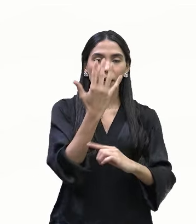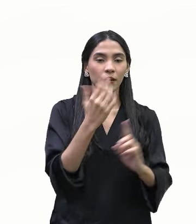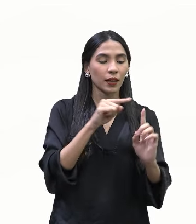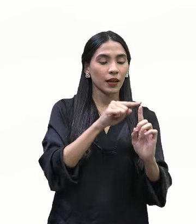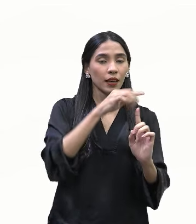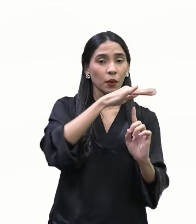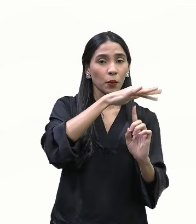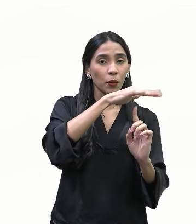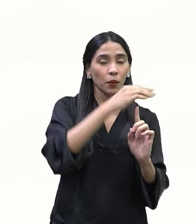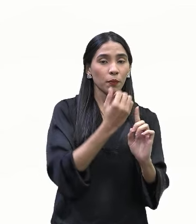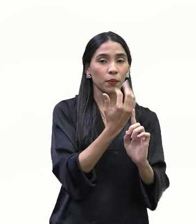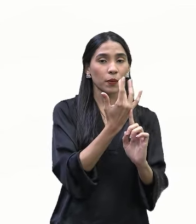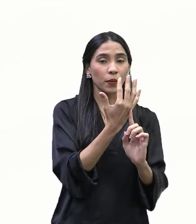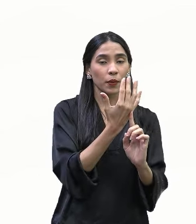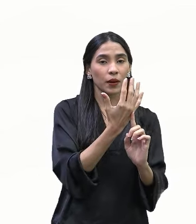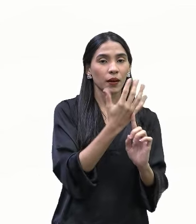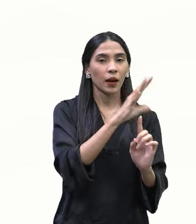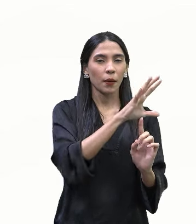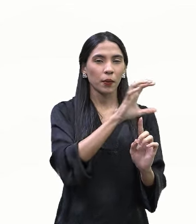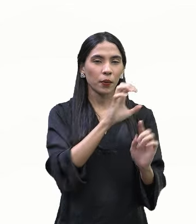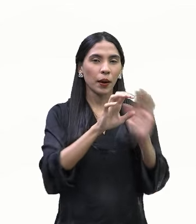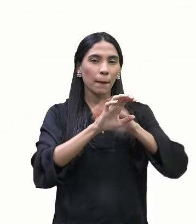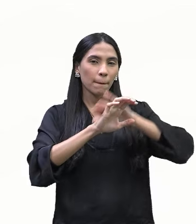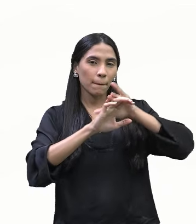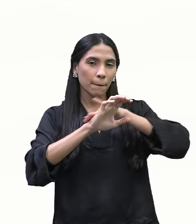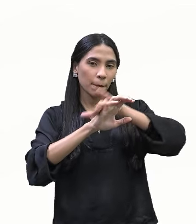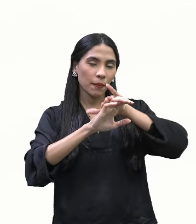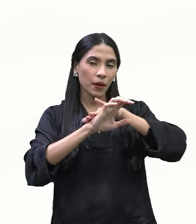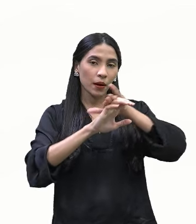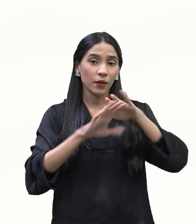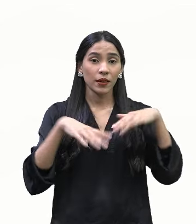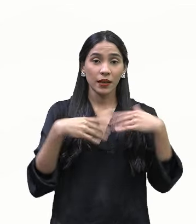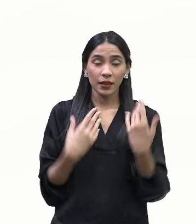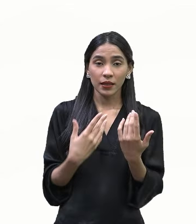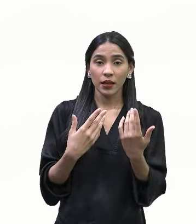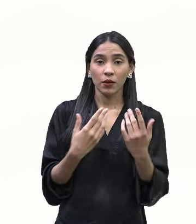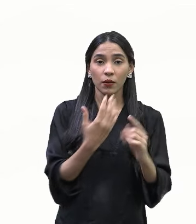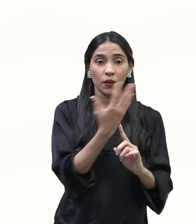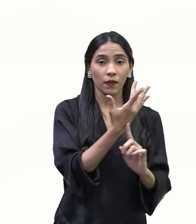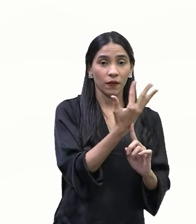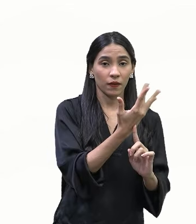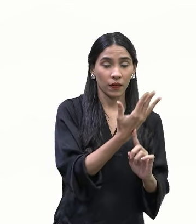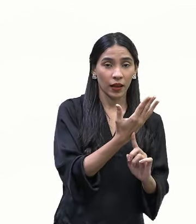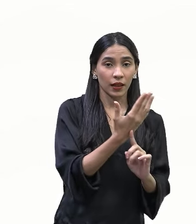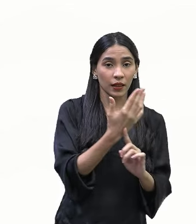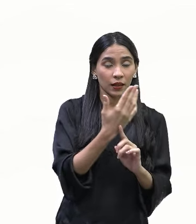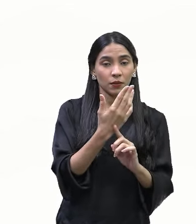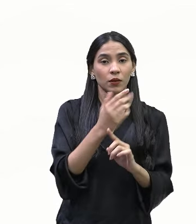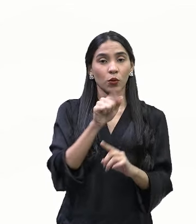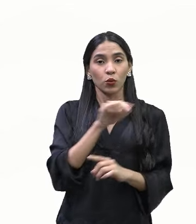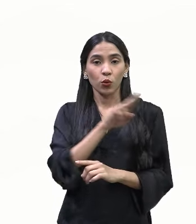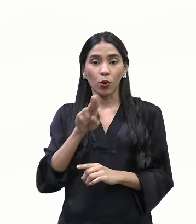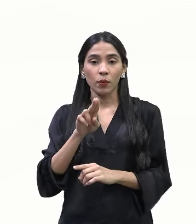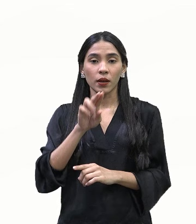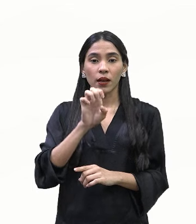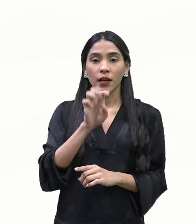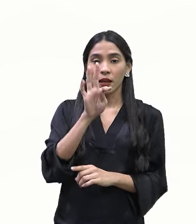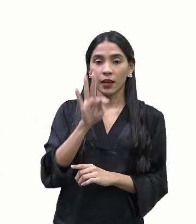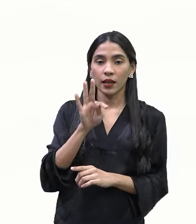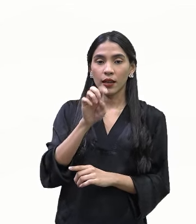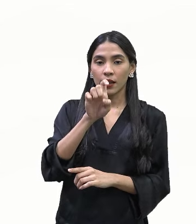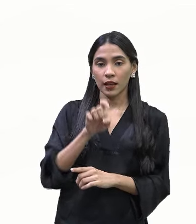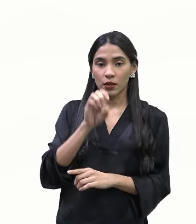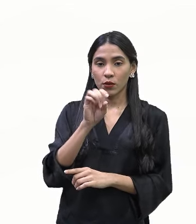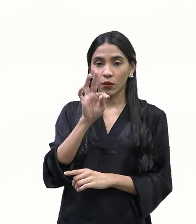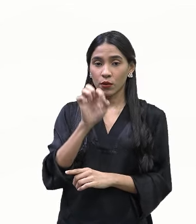está indo para a sua mão. Então, na perspectiva da vela, o processo é exotérmico.